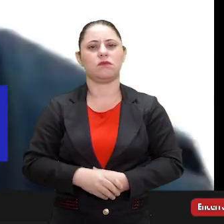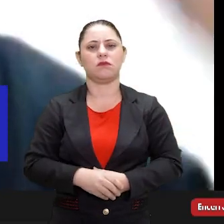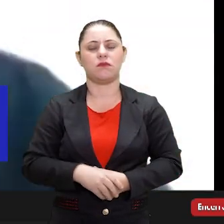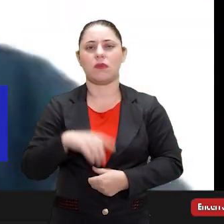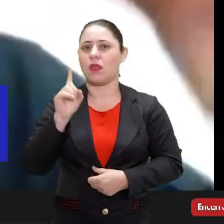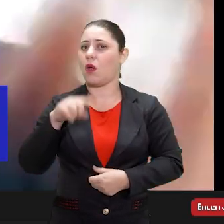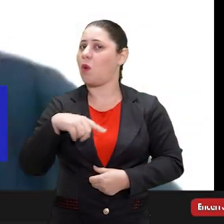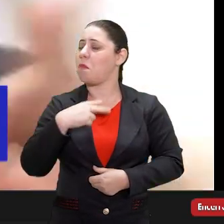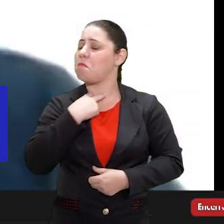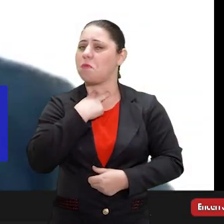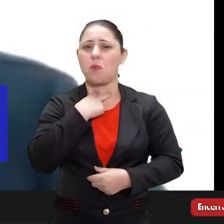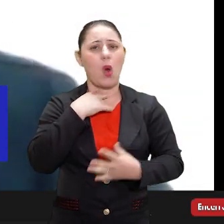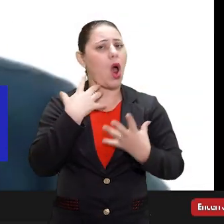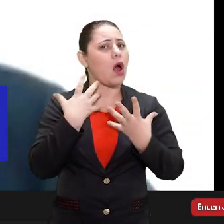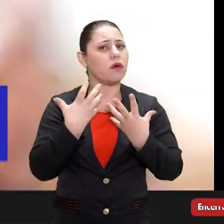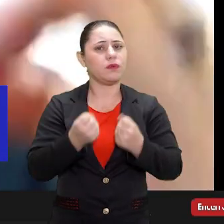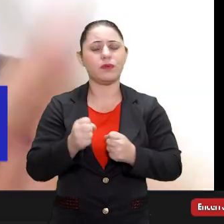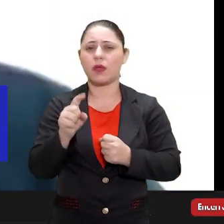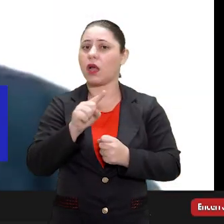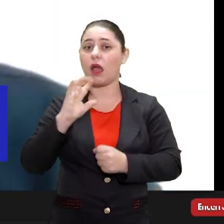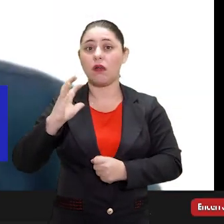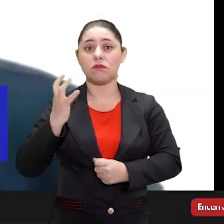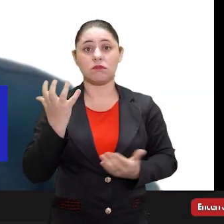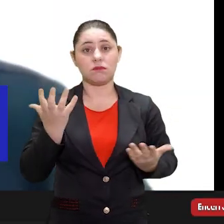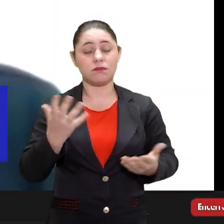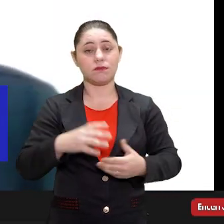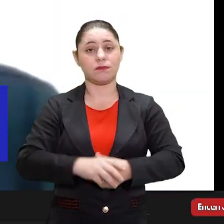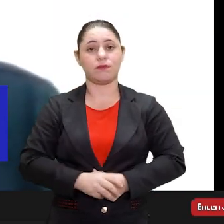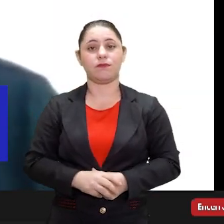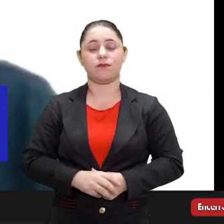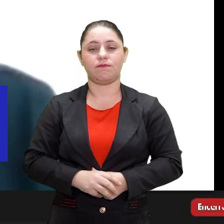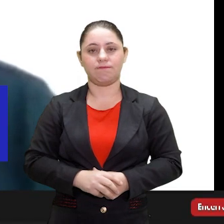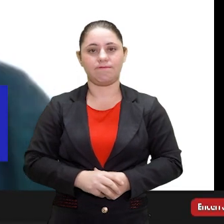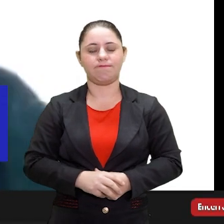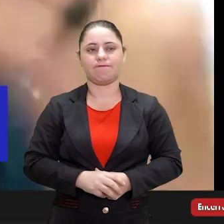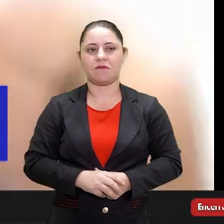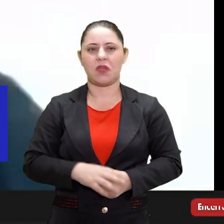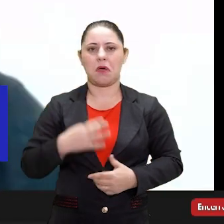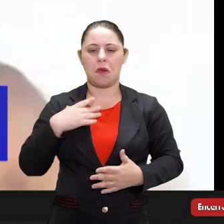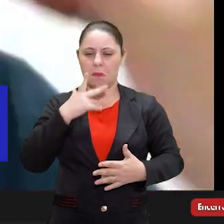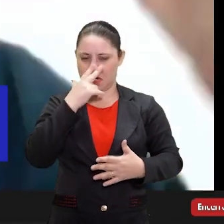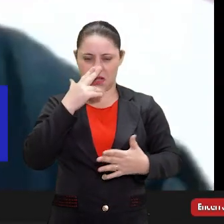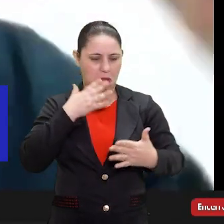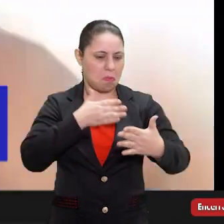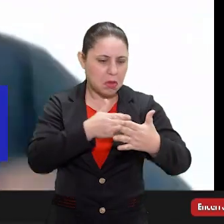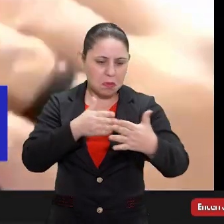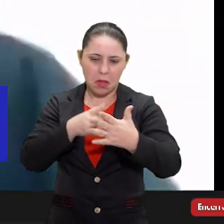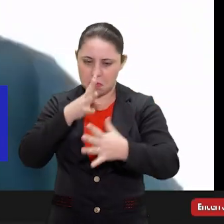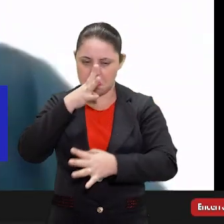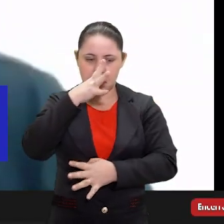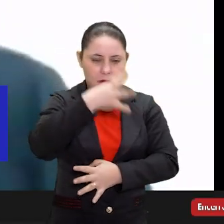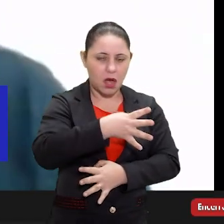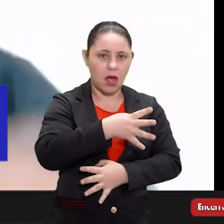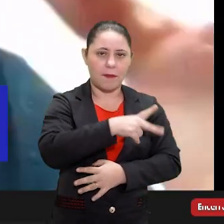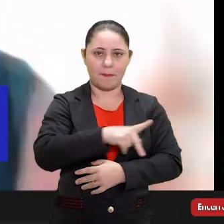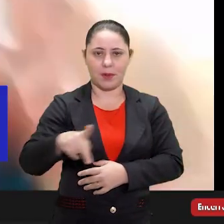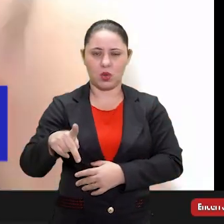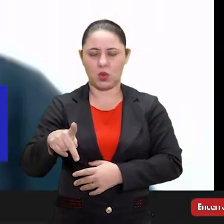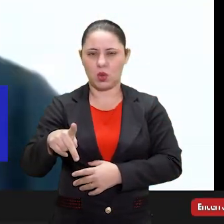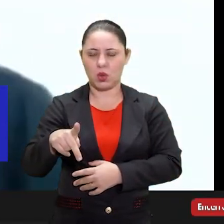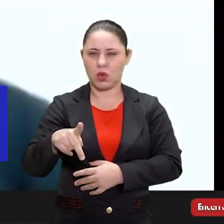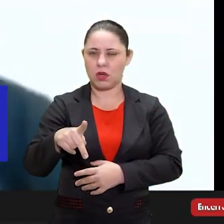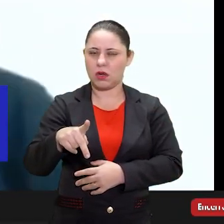fiquei completamente indignado com esta situação. É absolutamente inadmissível que